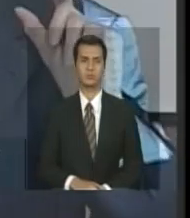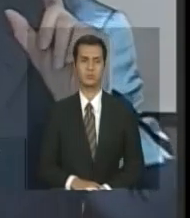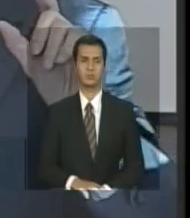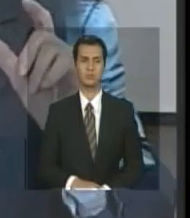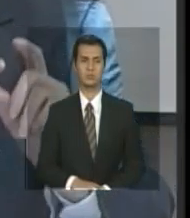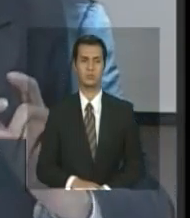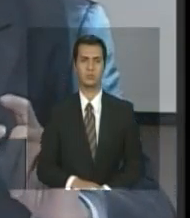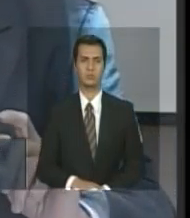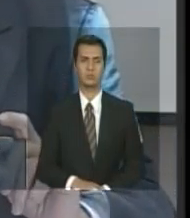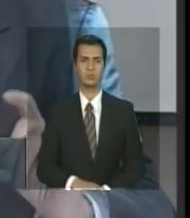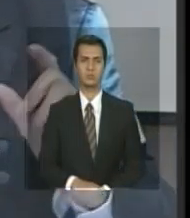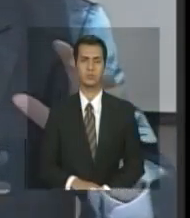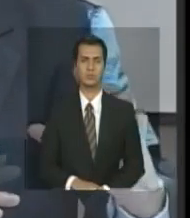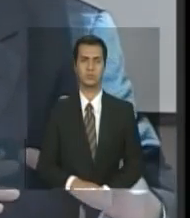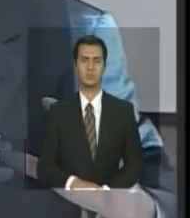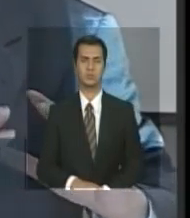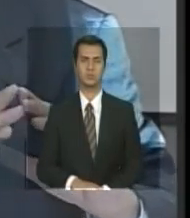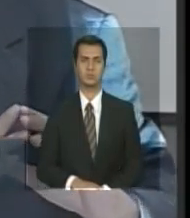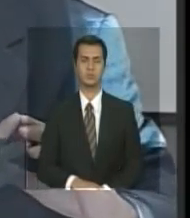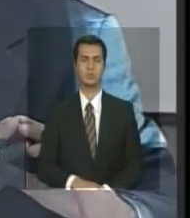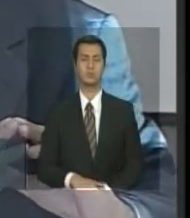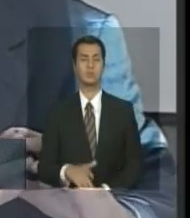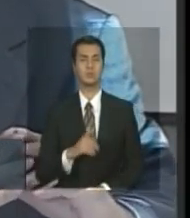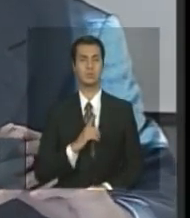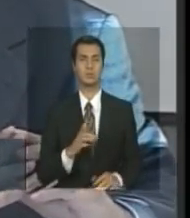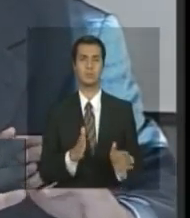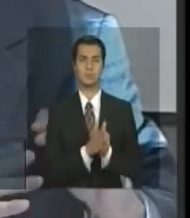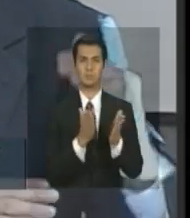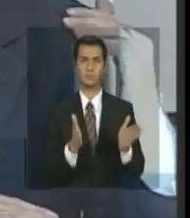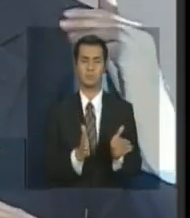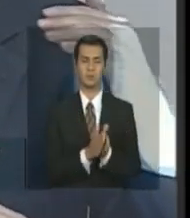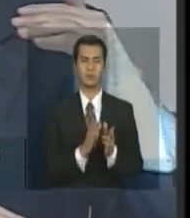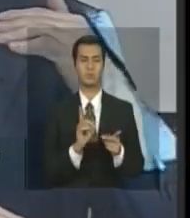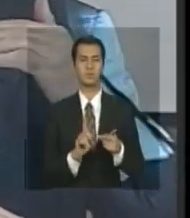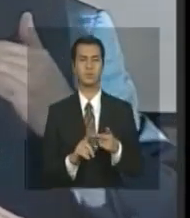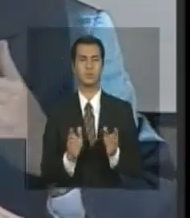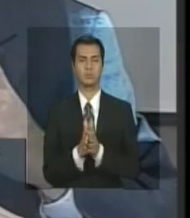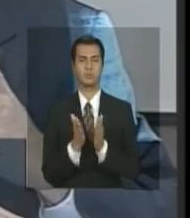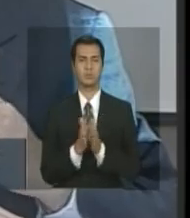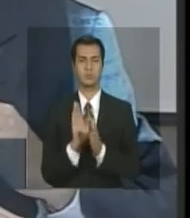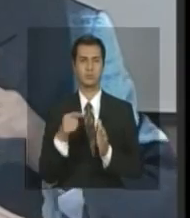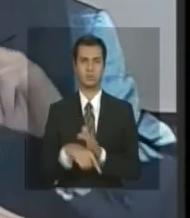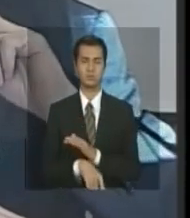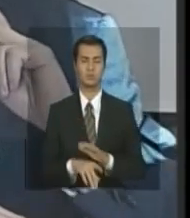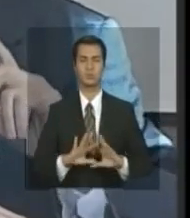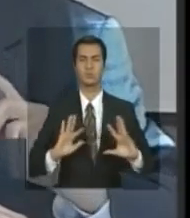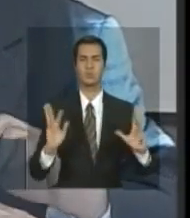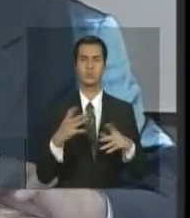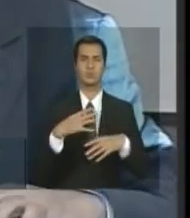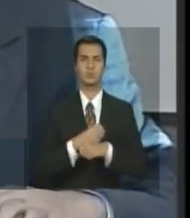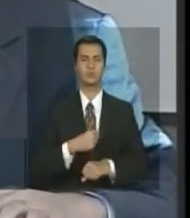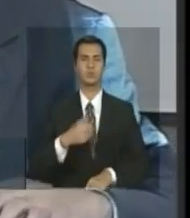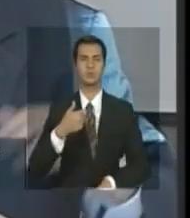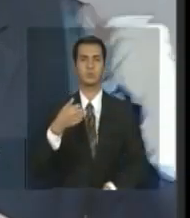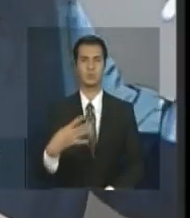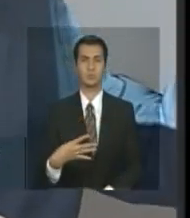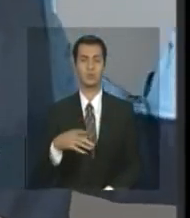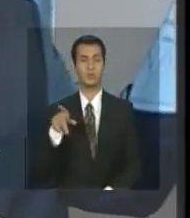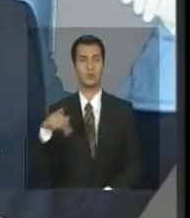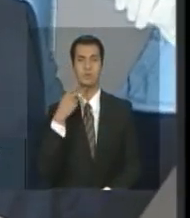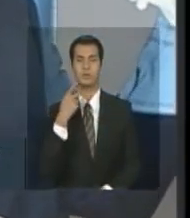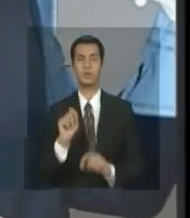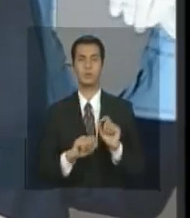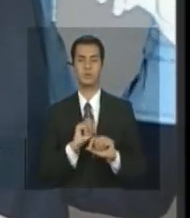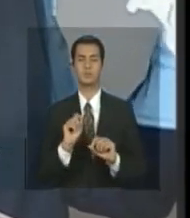Só, precisando dos conceitos. Nós estamos chamando de pobres, extremamente pobres, abaixo de R$140. Eles chamam de extremamente pobres